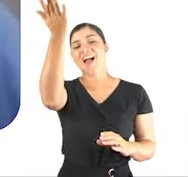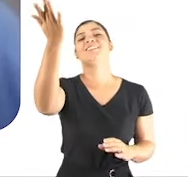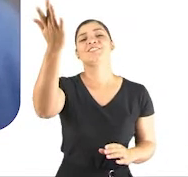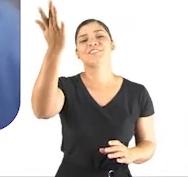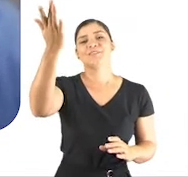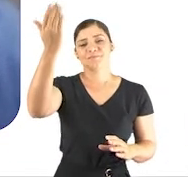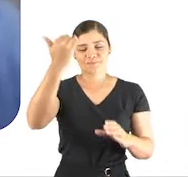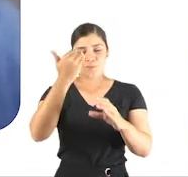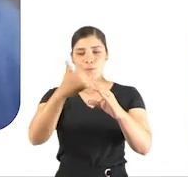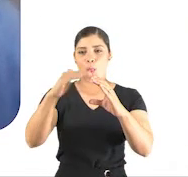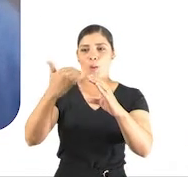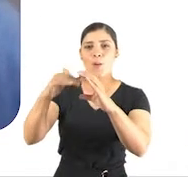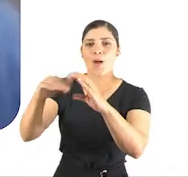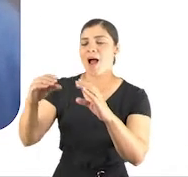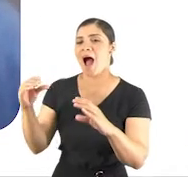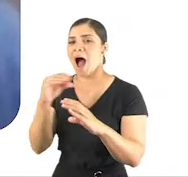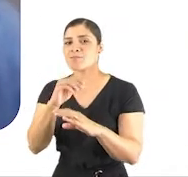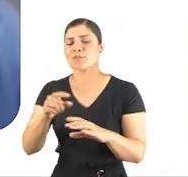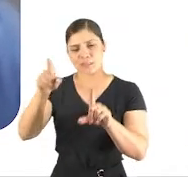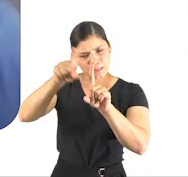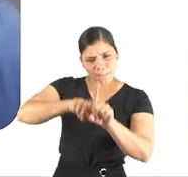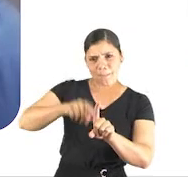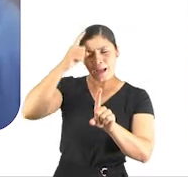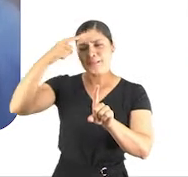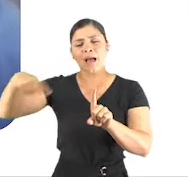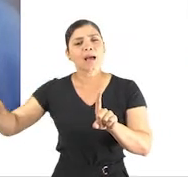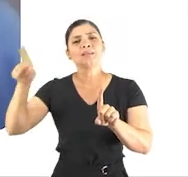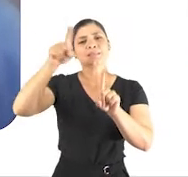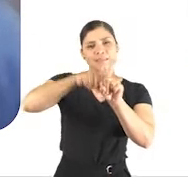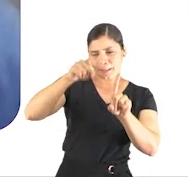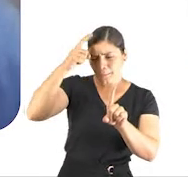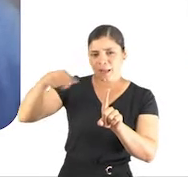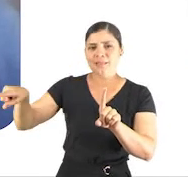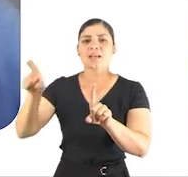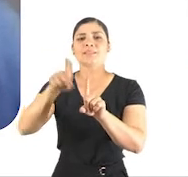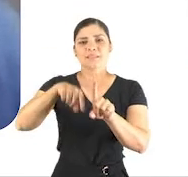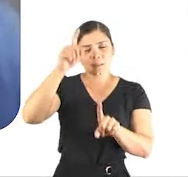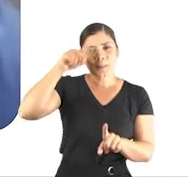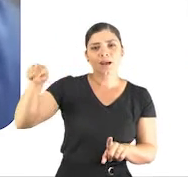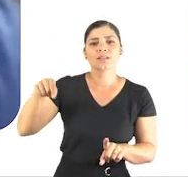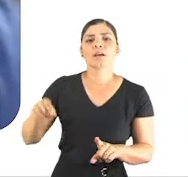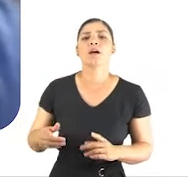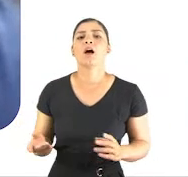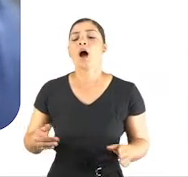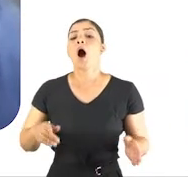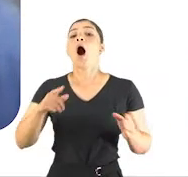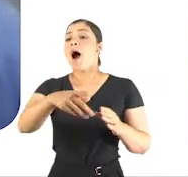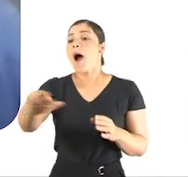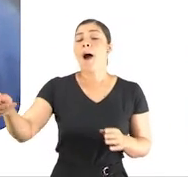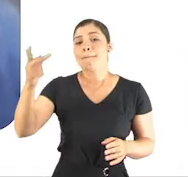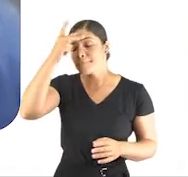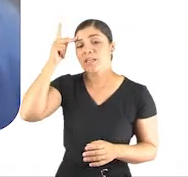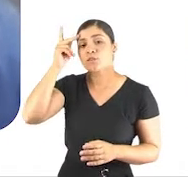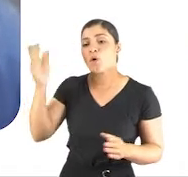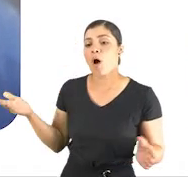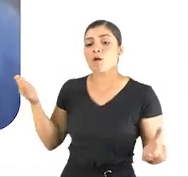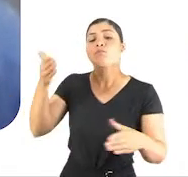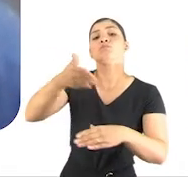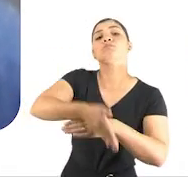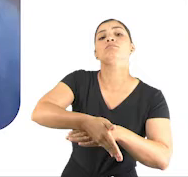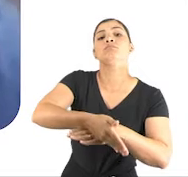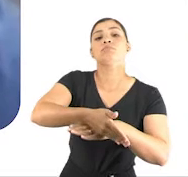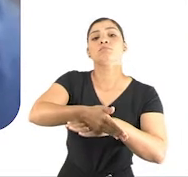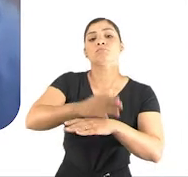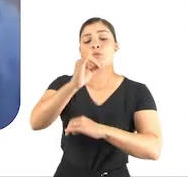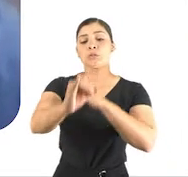base semanalmente atualizada. O fornecedor entra lá no portal, ele vai lá e responde lá as